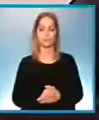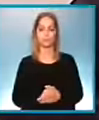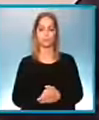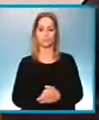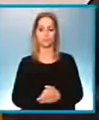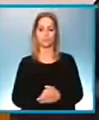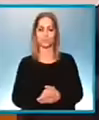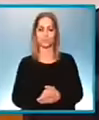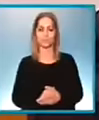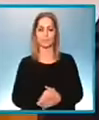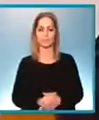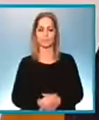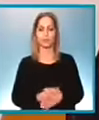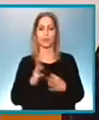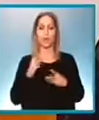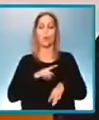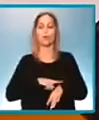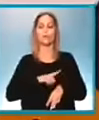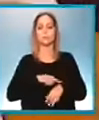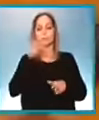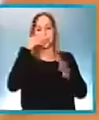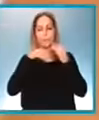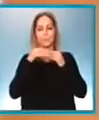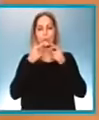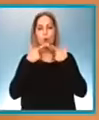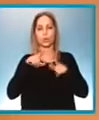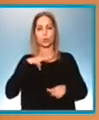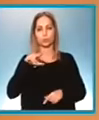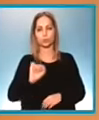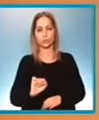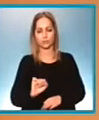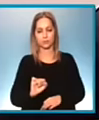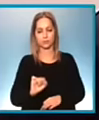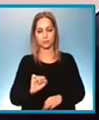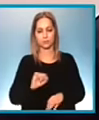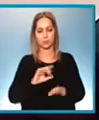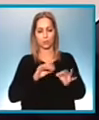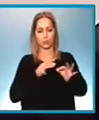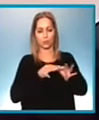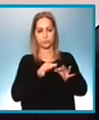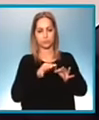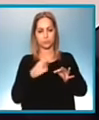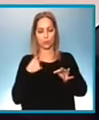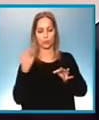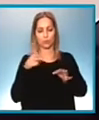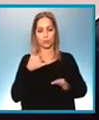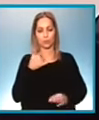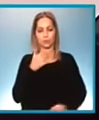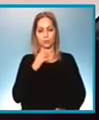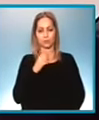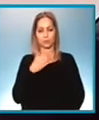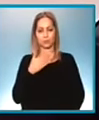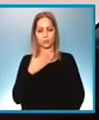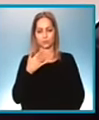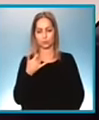pode, agora pode. Tem um outro microfone. Em quanto tempo é que aprendeu a nossa língua? Epá, eu quando vi, em 2012,